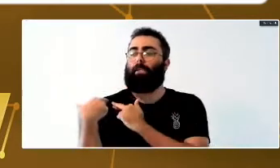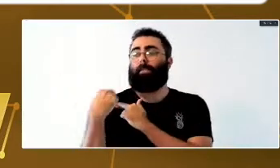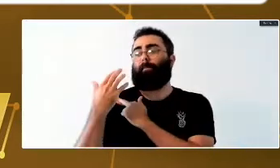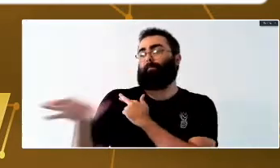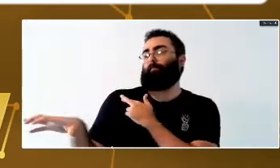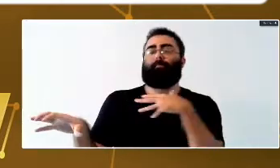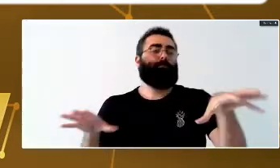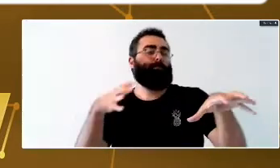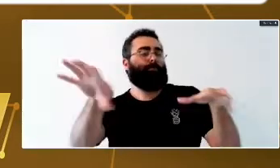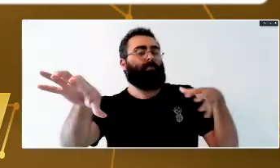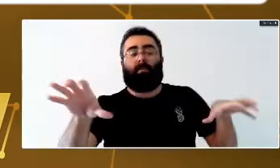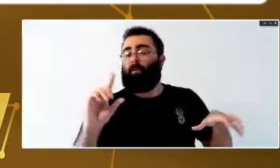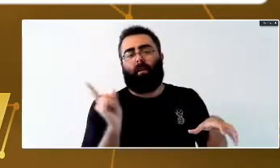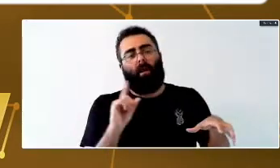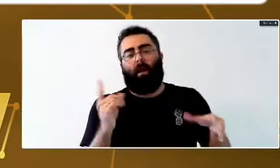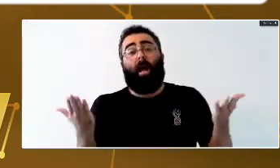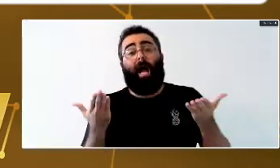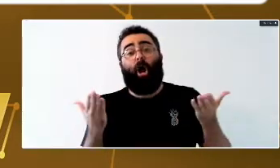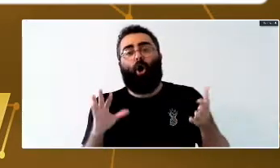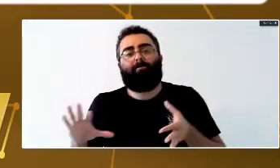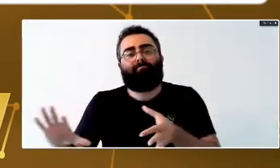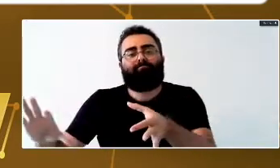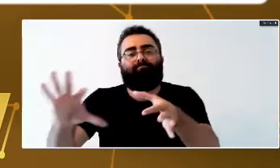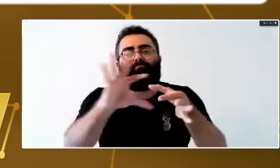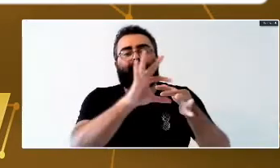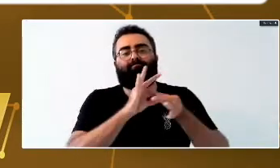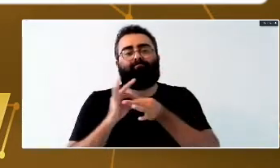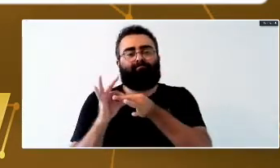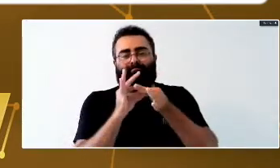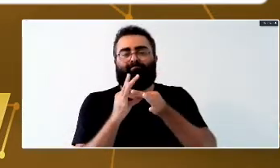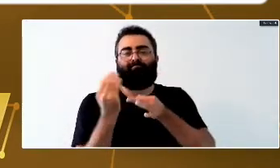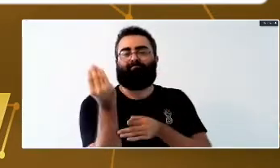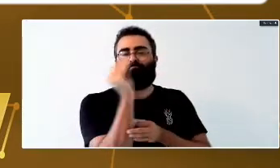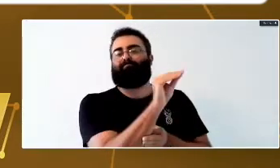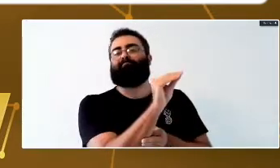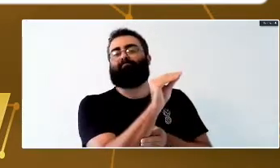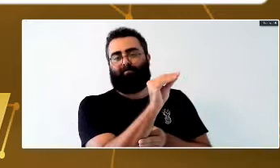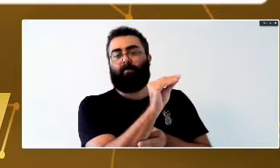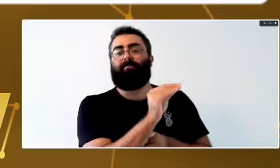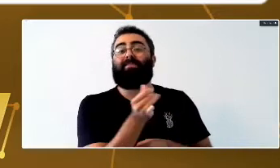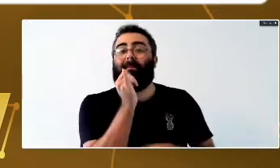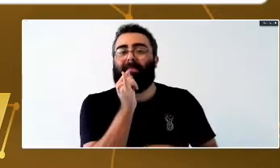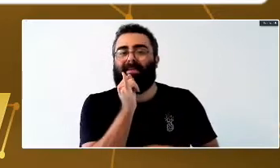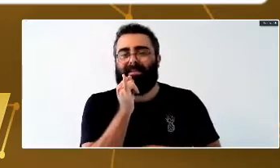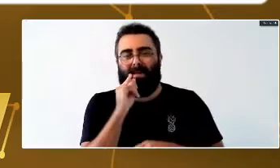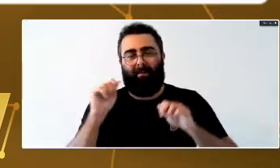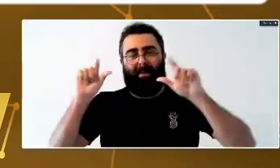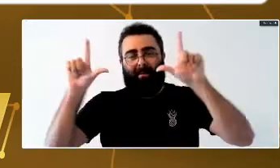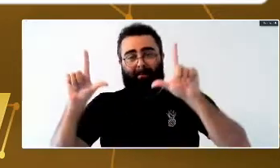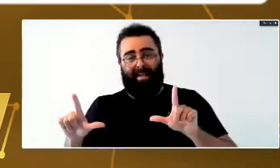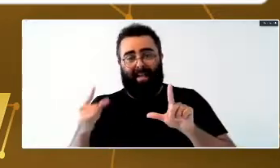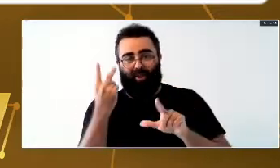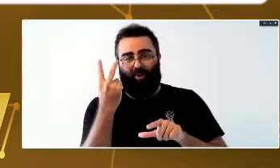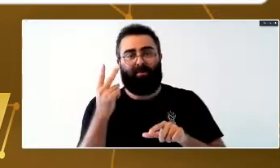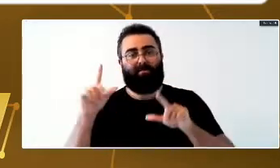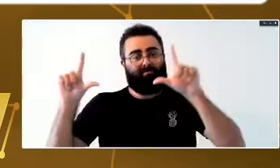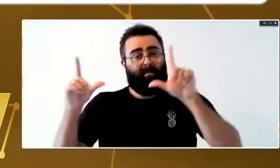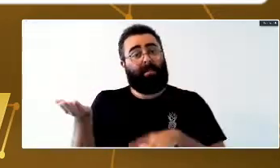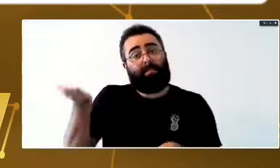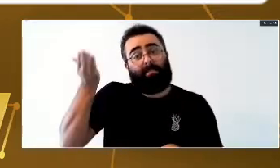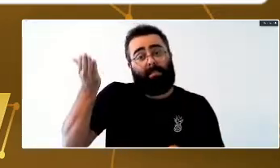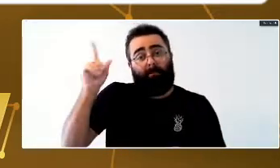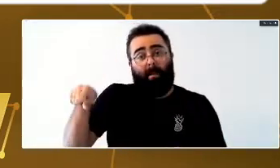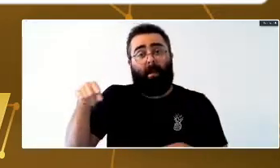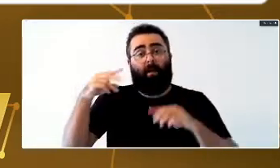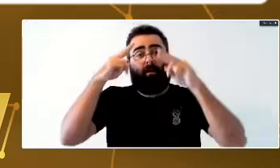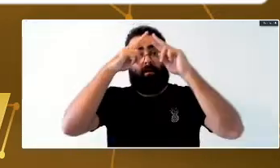corporativos. Aqui, por exemplo, a gente tem duas imagens. A de cima é uma nuvem de pontos laser, né, com a visão 3D